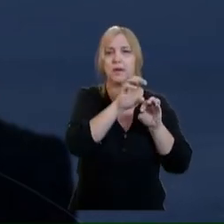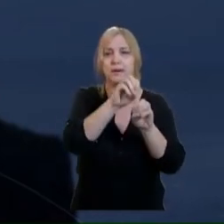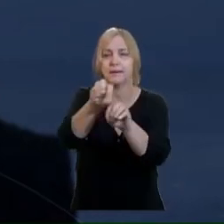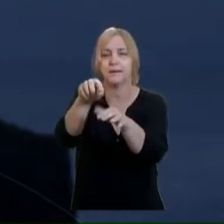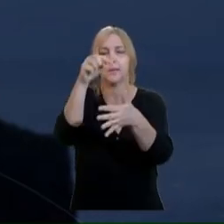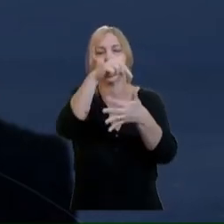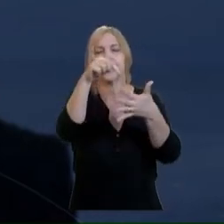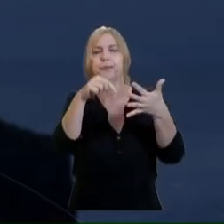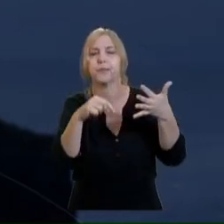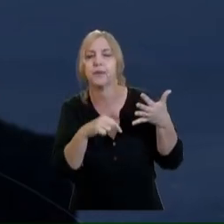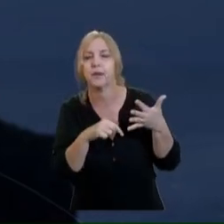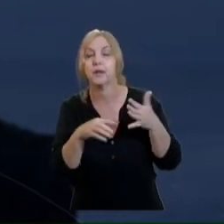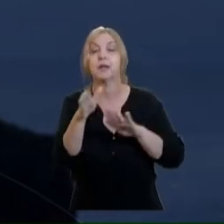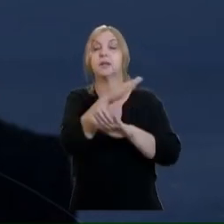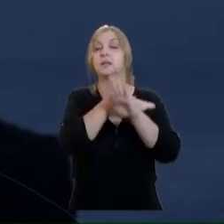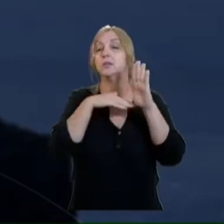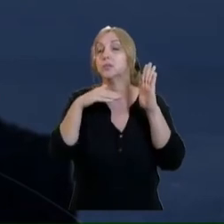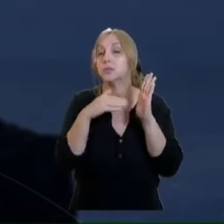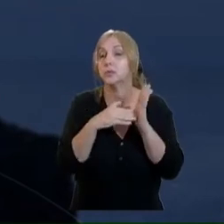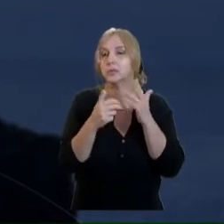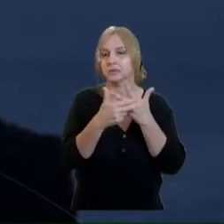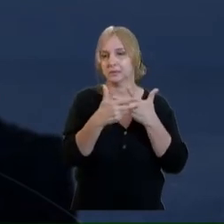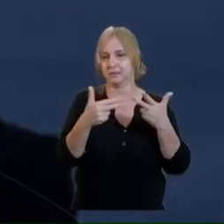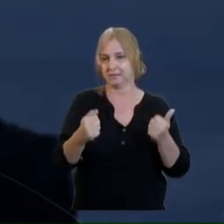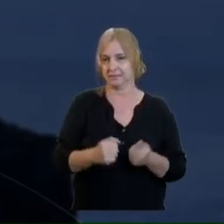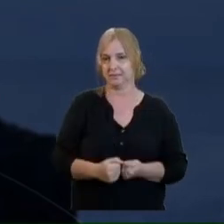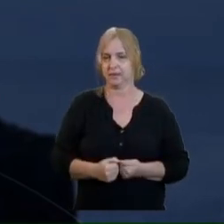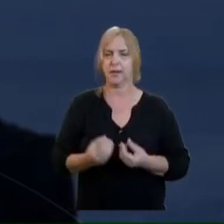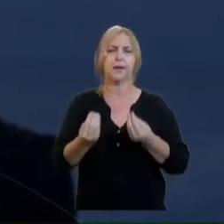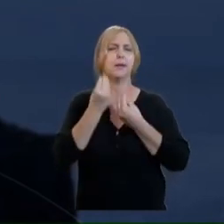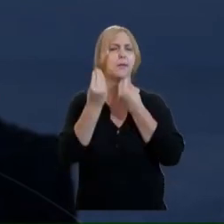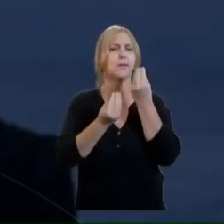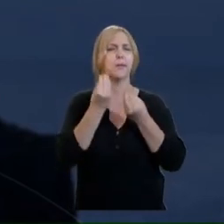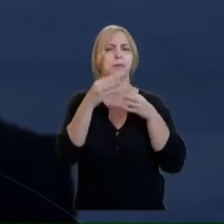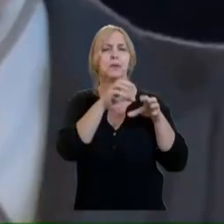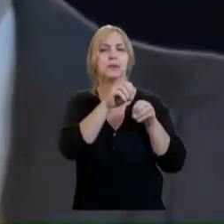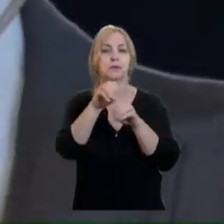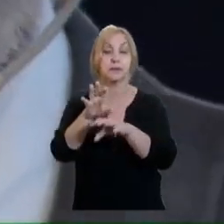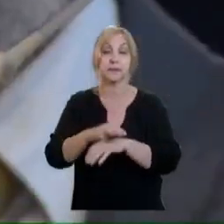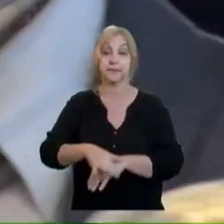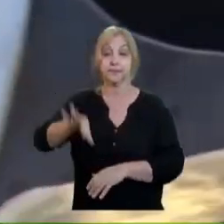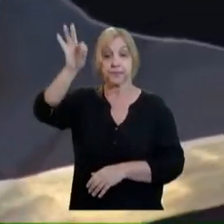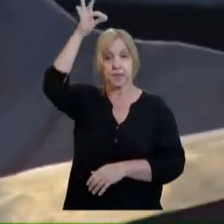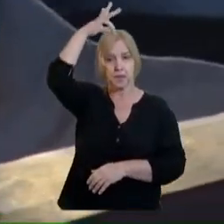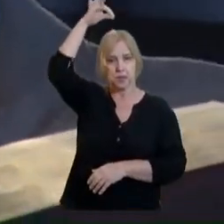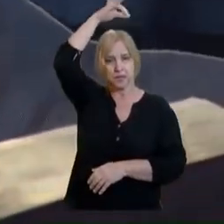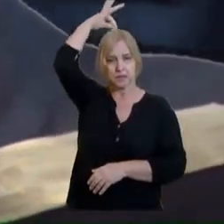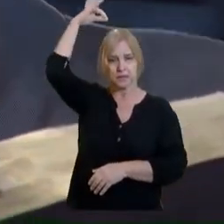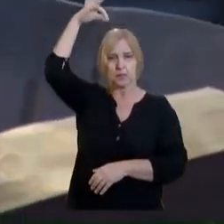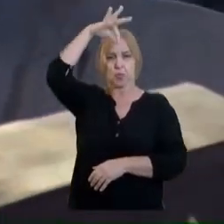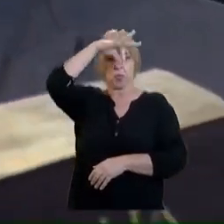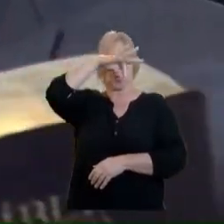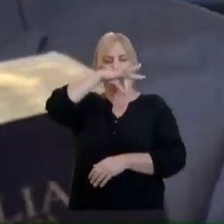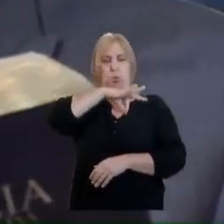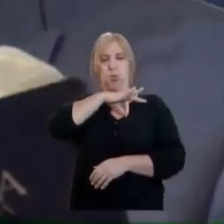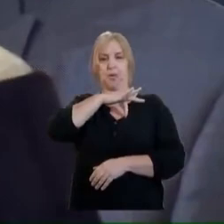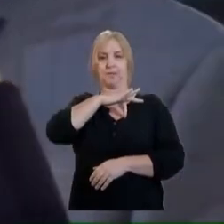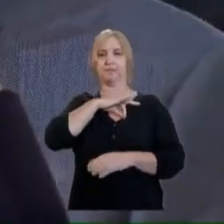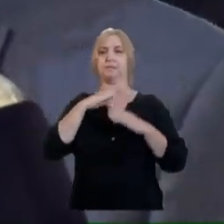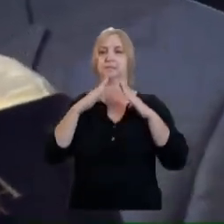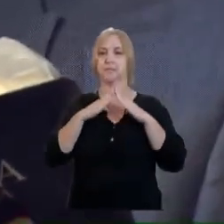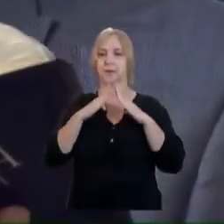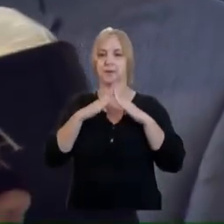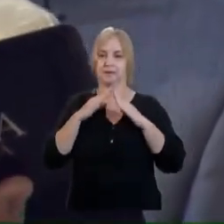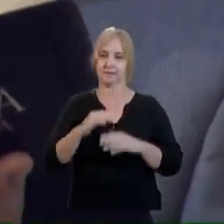respeito de todas as coisas. Como que ele ensina? O Espírito Santo mora em nós.